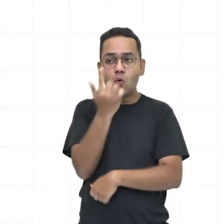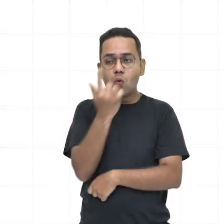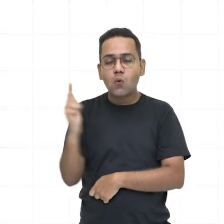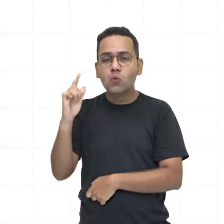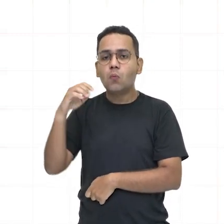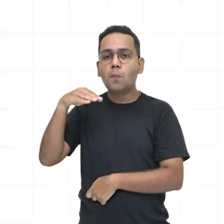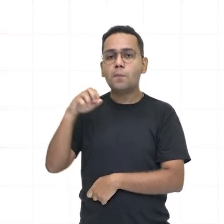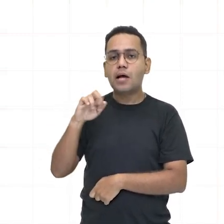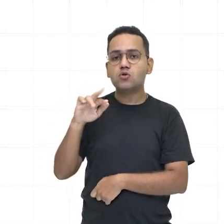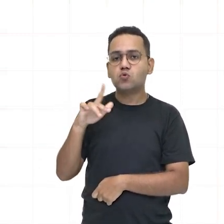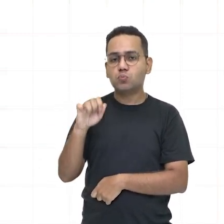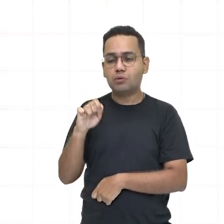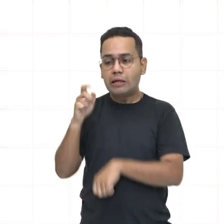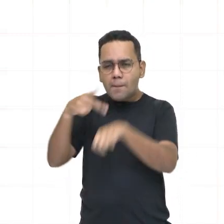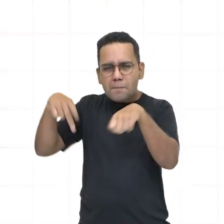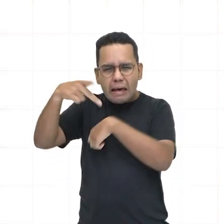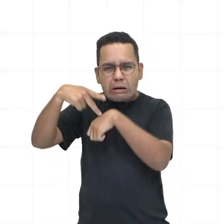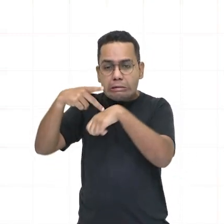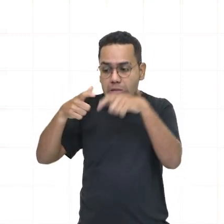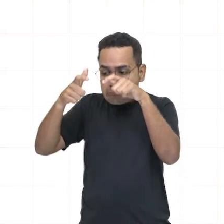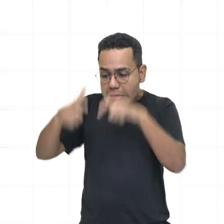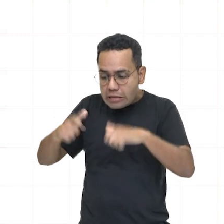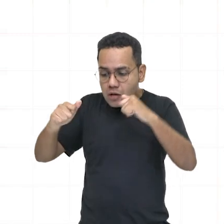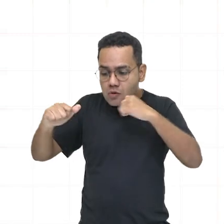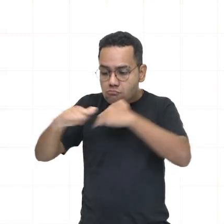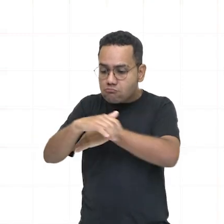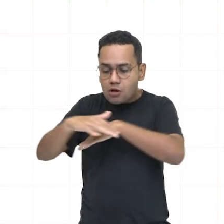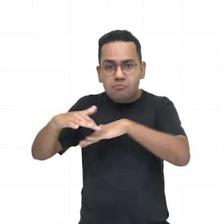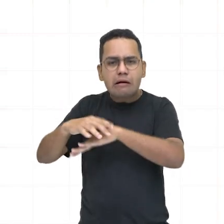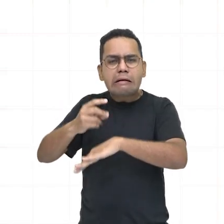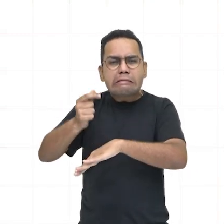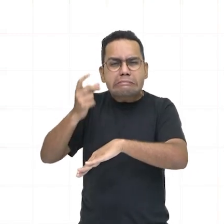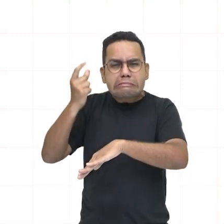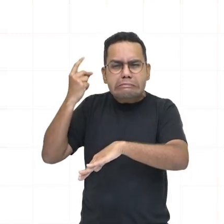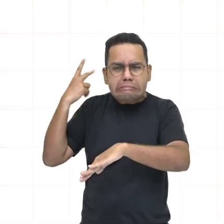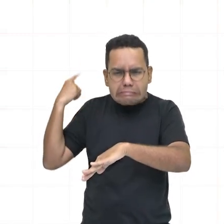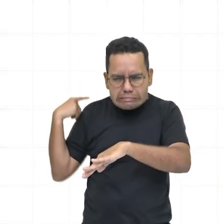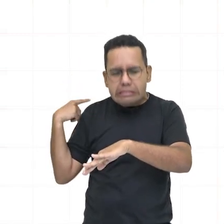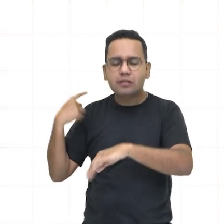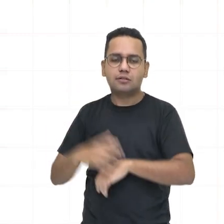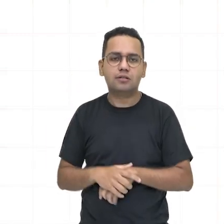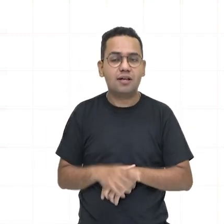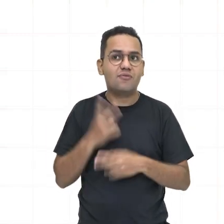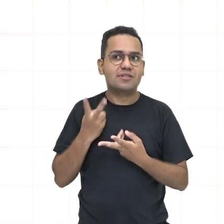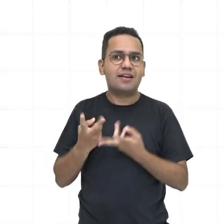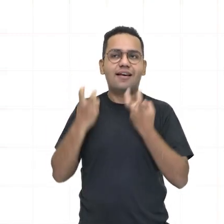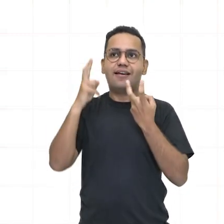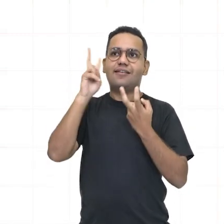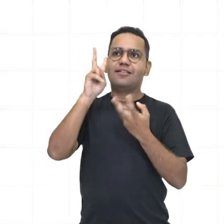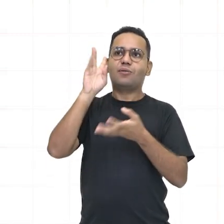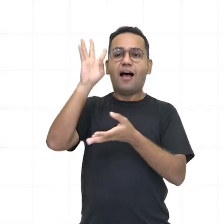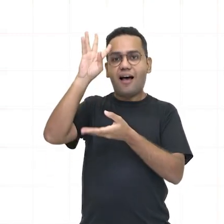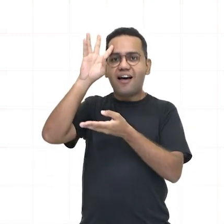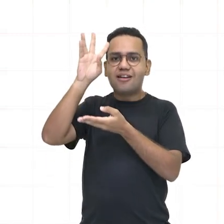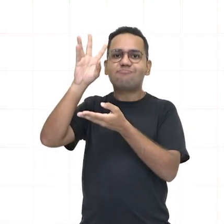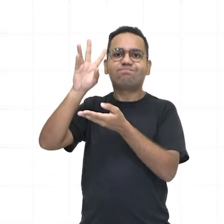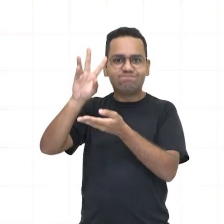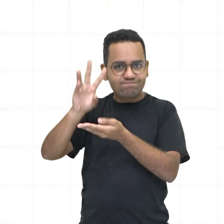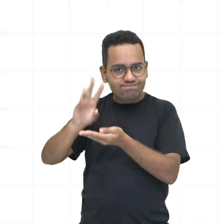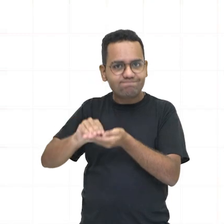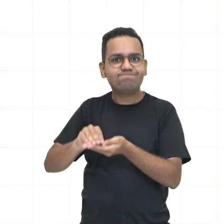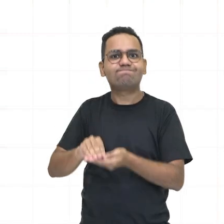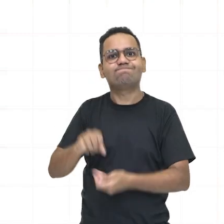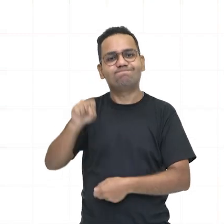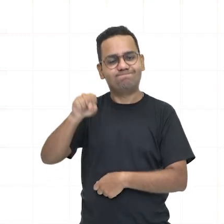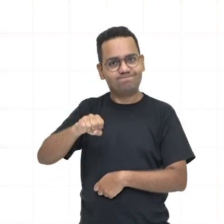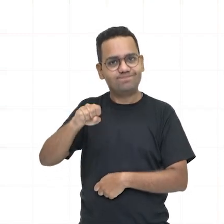daquela cidade peruana que fica no alto de uma montanha, e aí imediatamente você vai entender e lembrar, né, que você viu